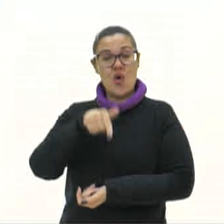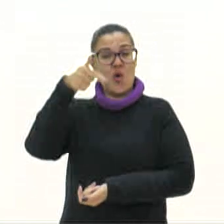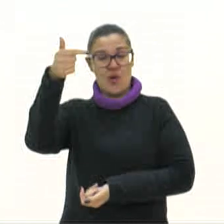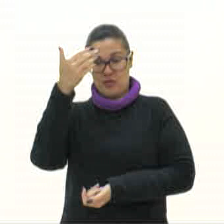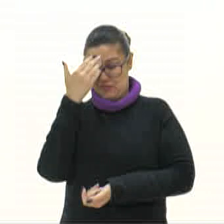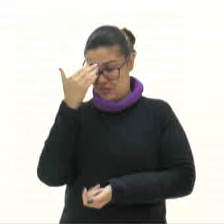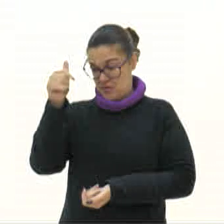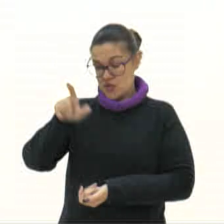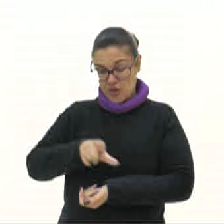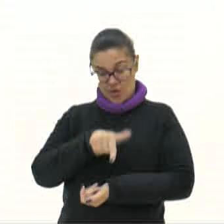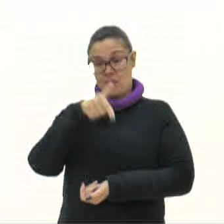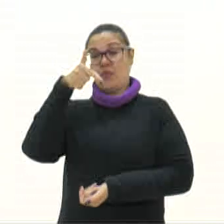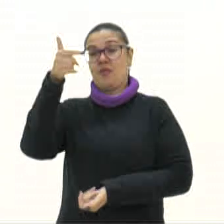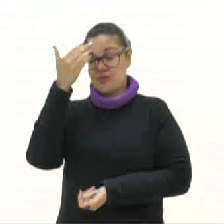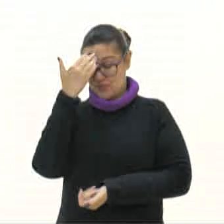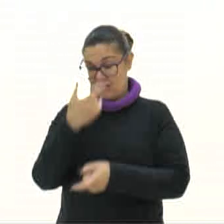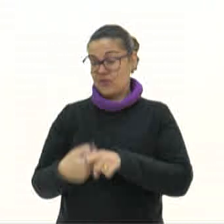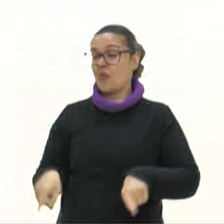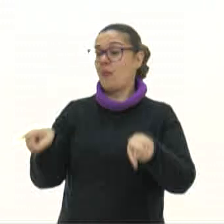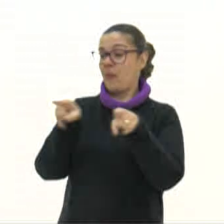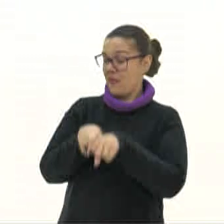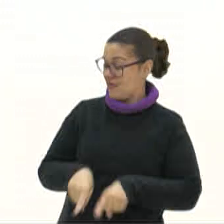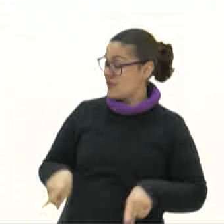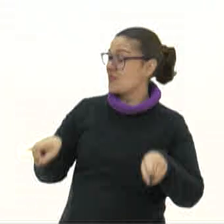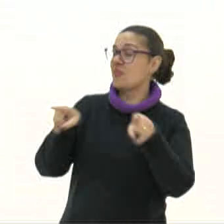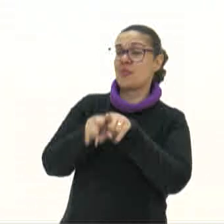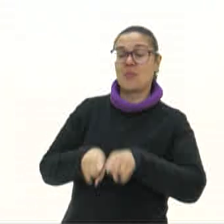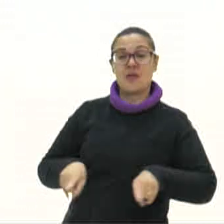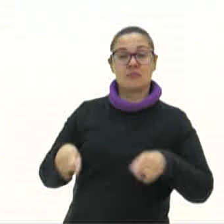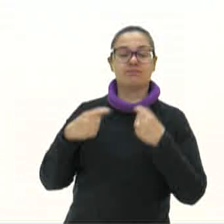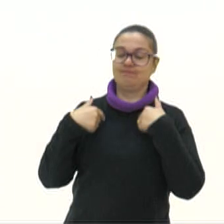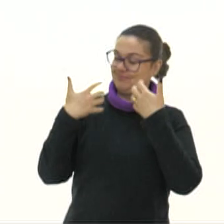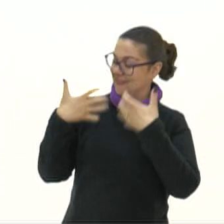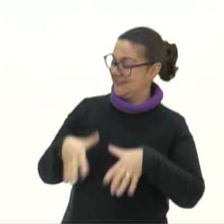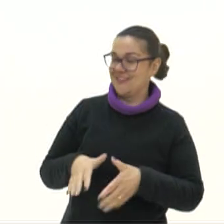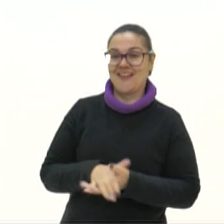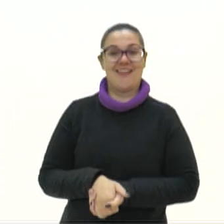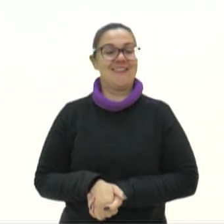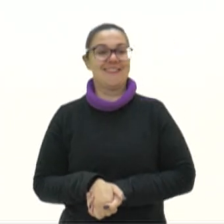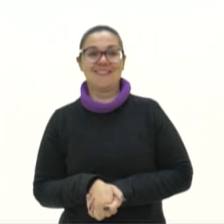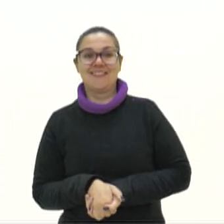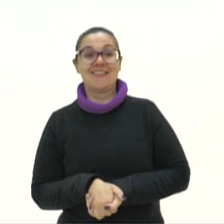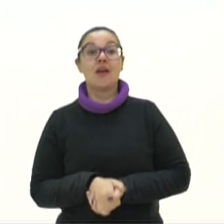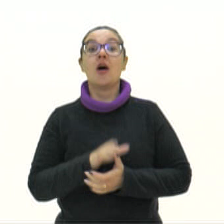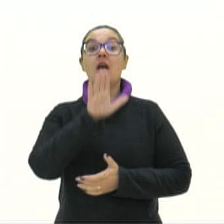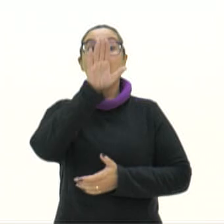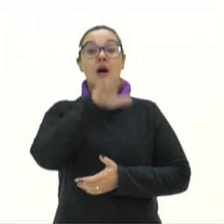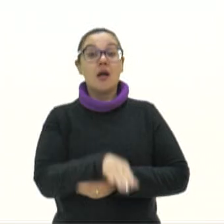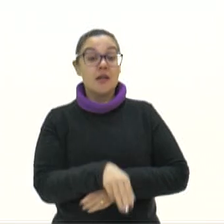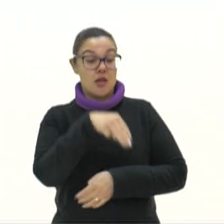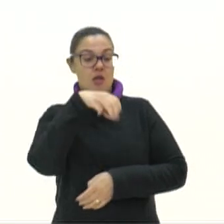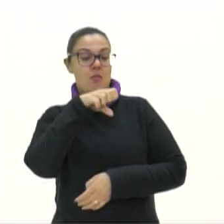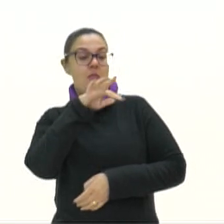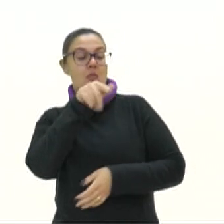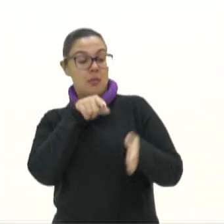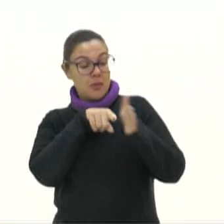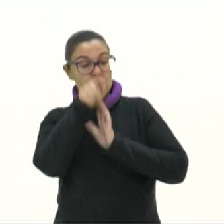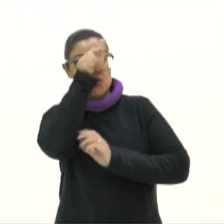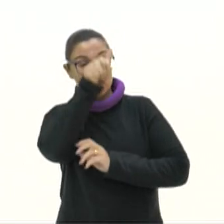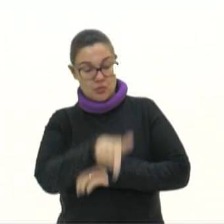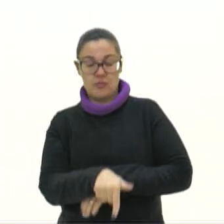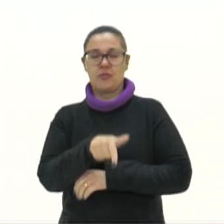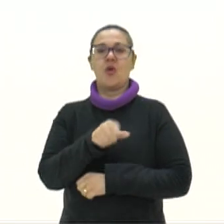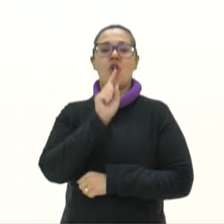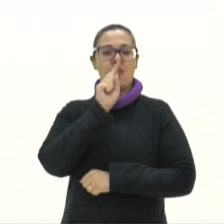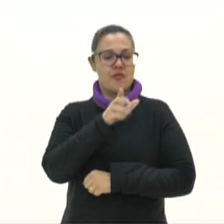sucesso, depois outro sucesso, o mesmo sucesso outra vez, eu não quero. Aí o Urariano pergunta para o Gil: